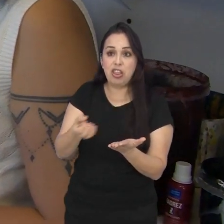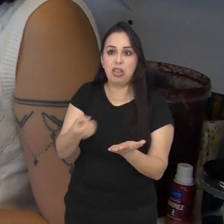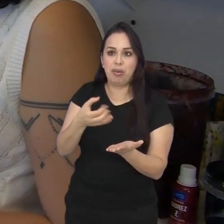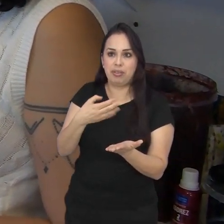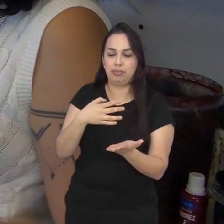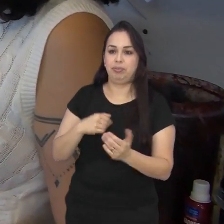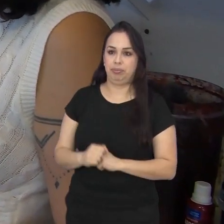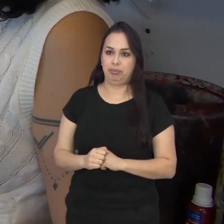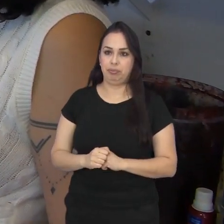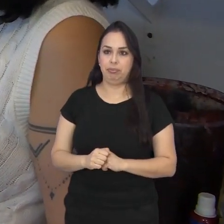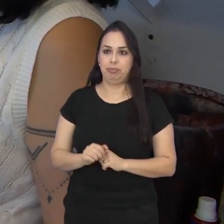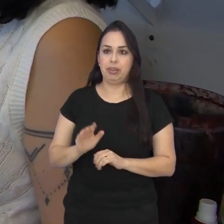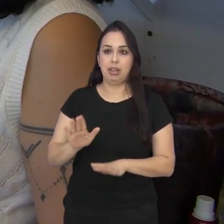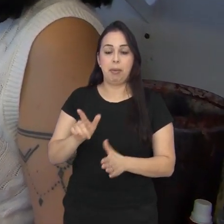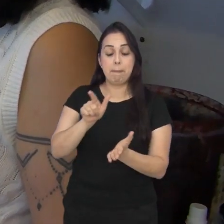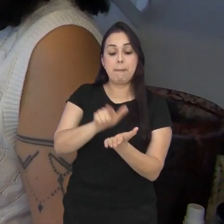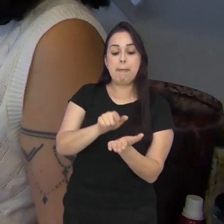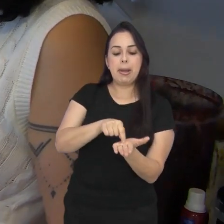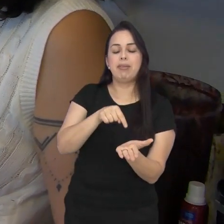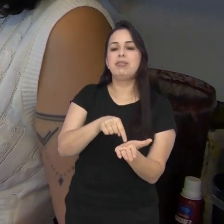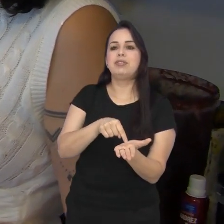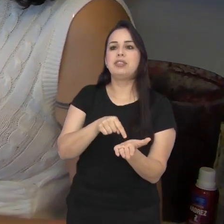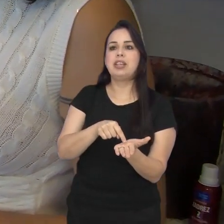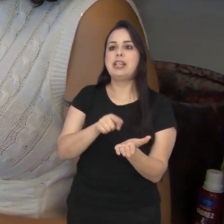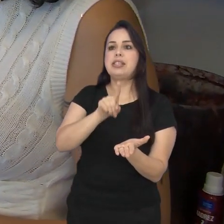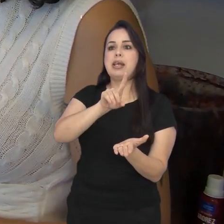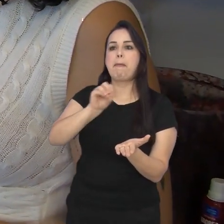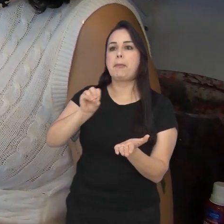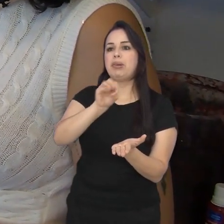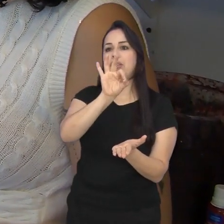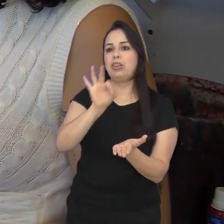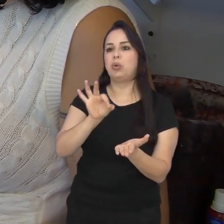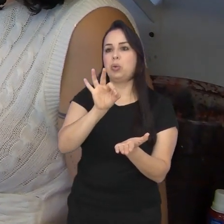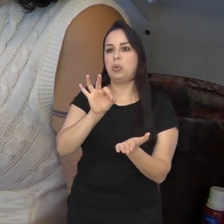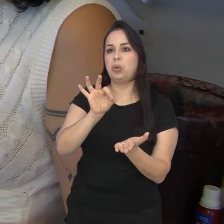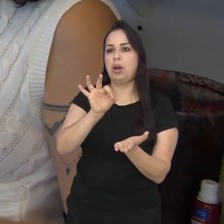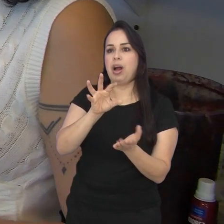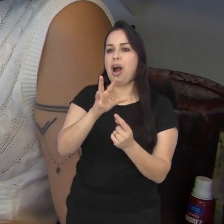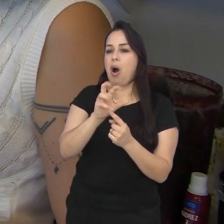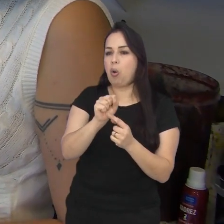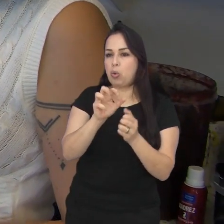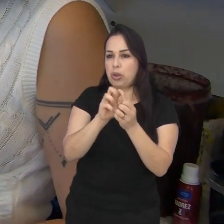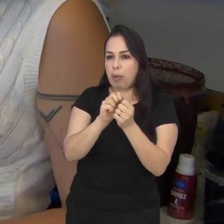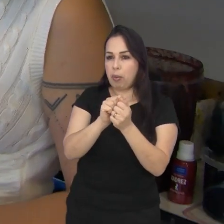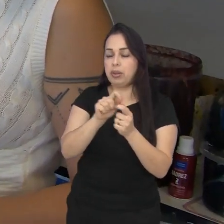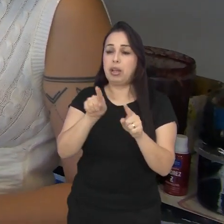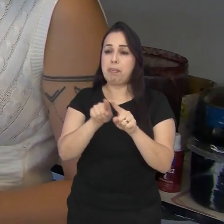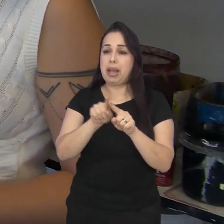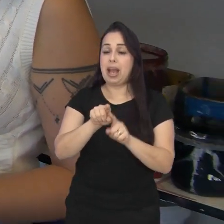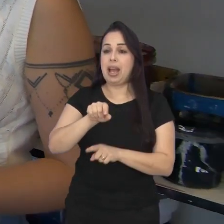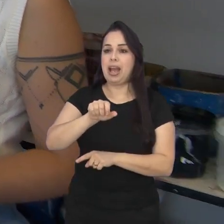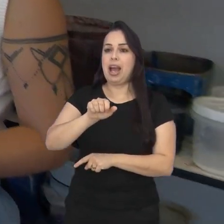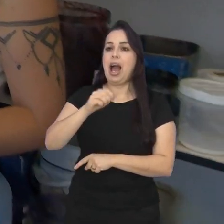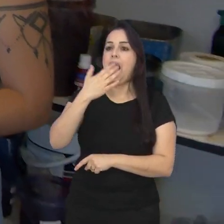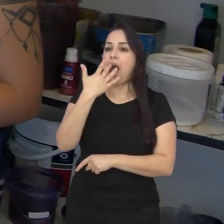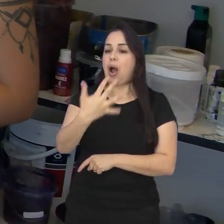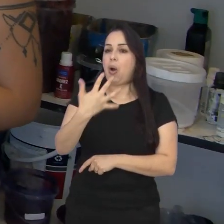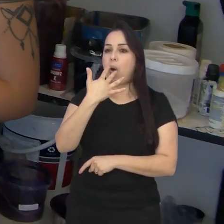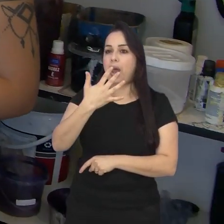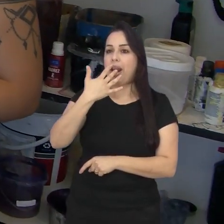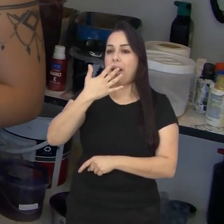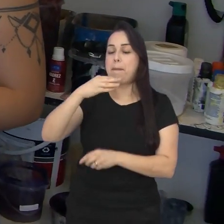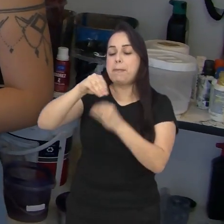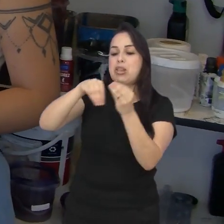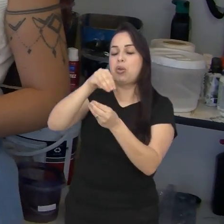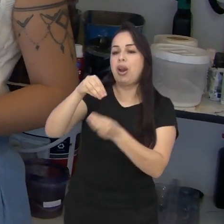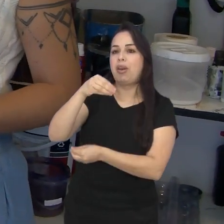experimentação, posso dizer assim. Eu estou trabalhando com papel 100% algodão, com aquarela. Sim, legal. O meu trabalho, na